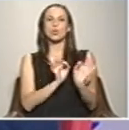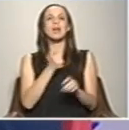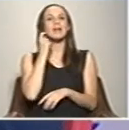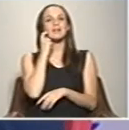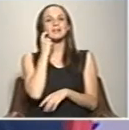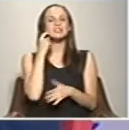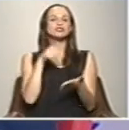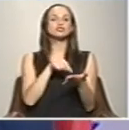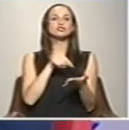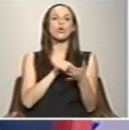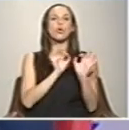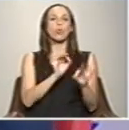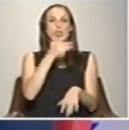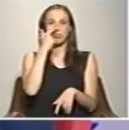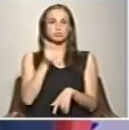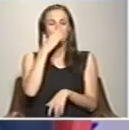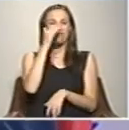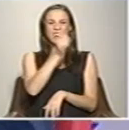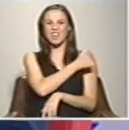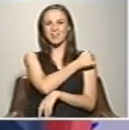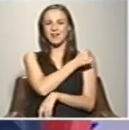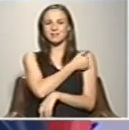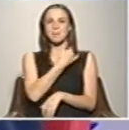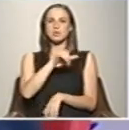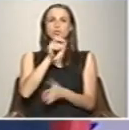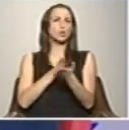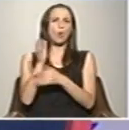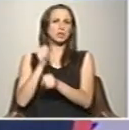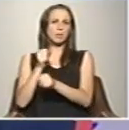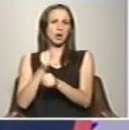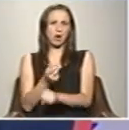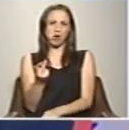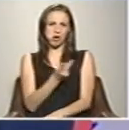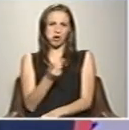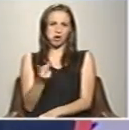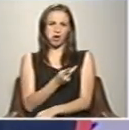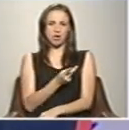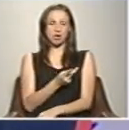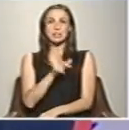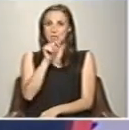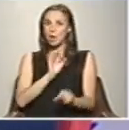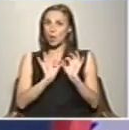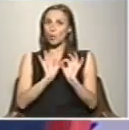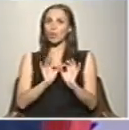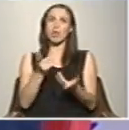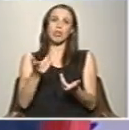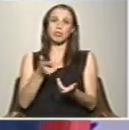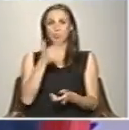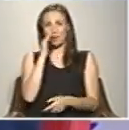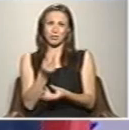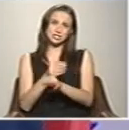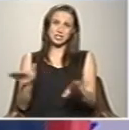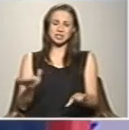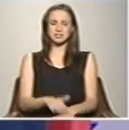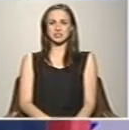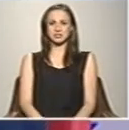que cuidem da pessoa mais velha em casa, mas que continuem a trabalhar e muitas vezes a cuidar ainda dos mais novos. Portanto, aquilo que nós chamamos de geração